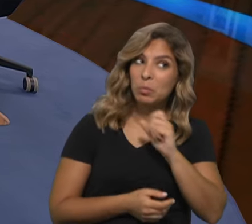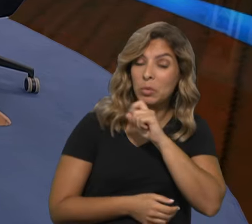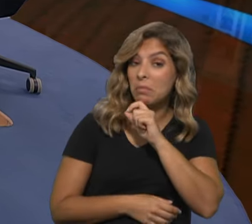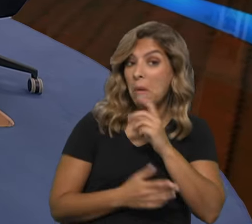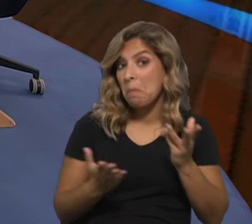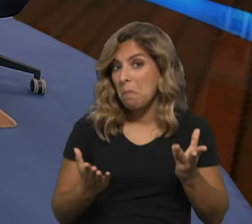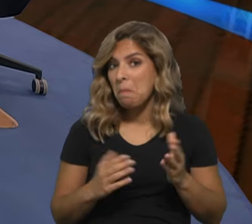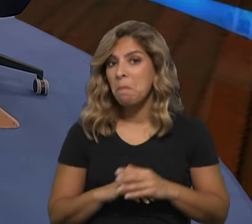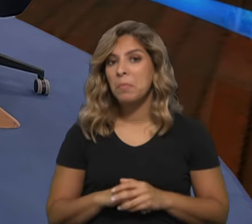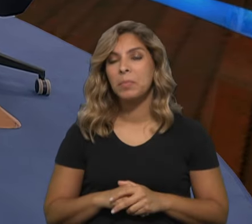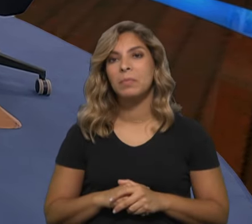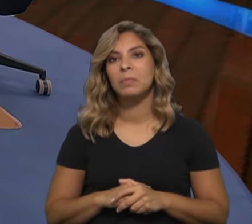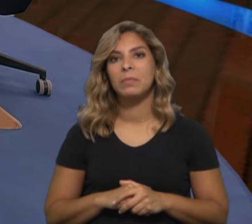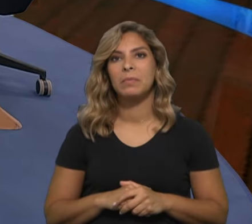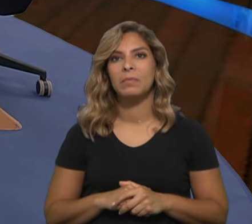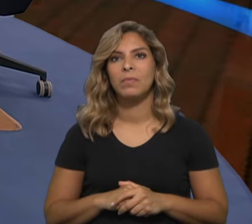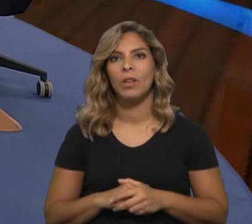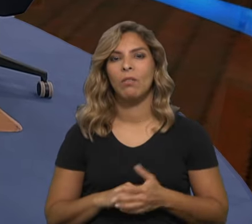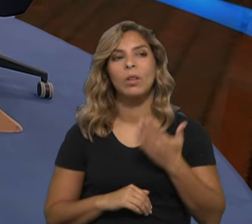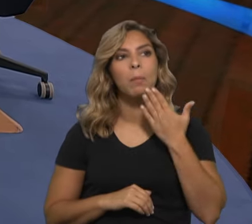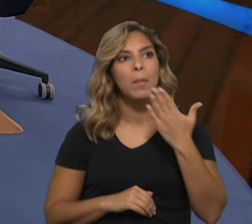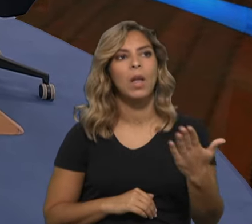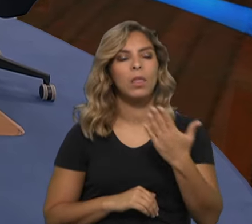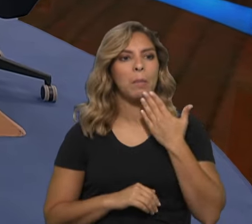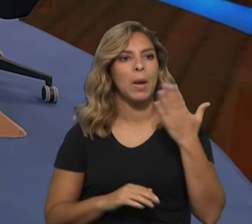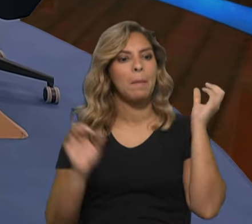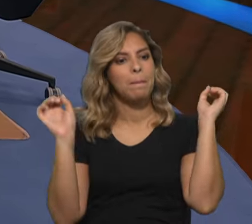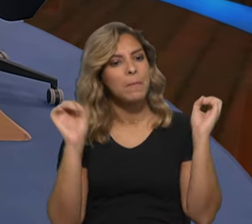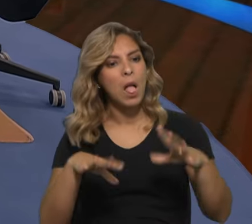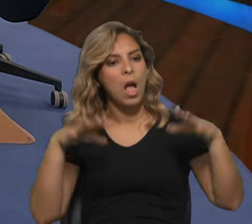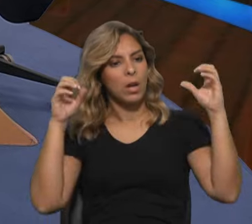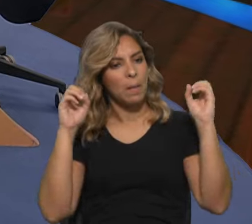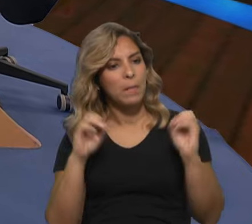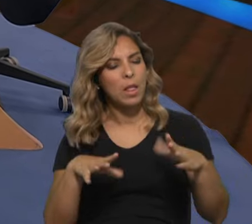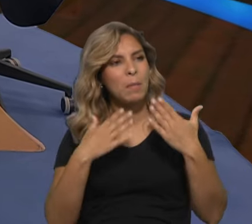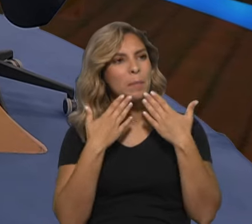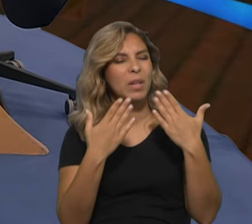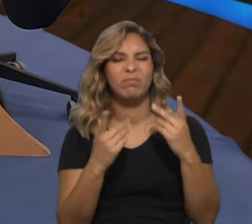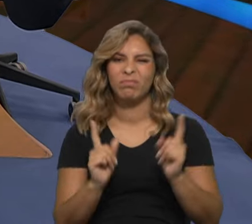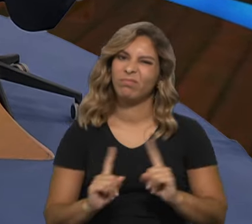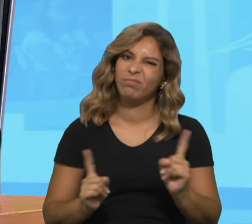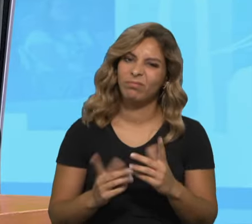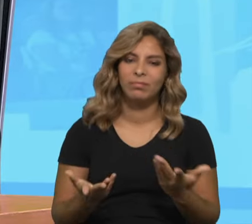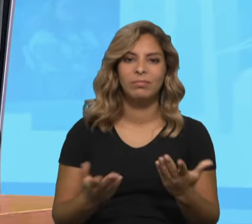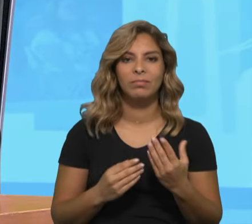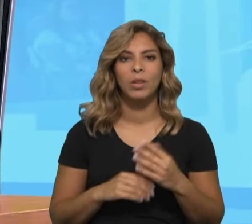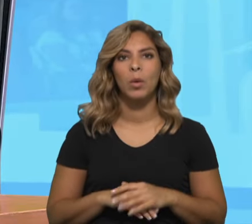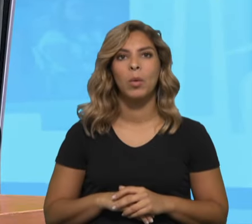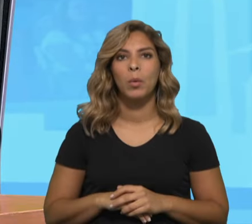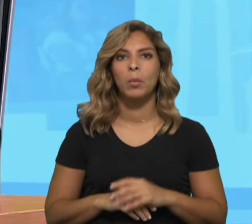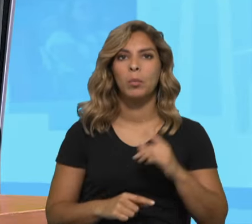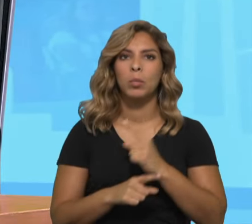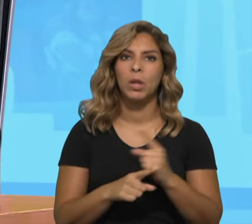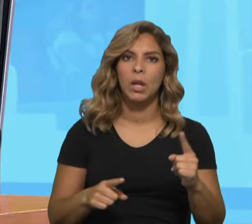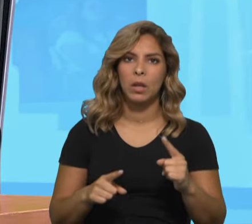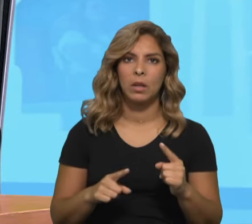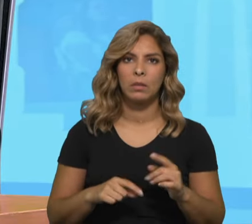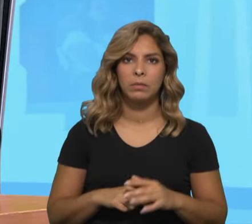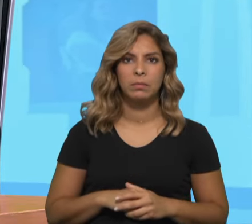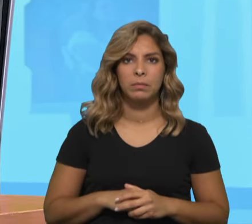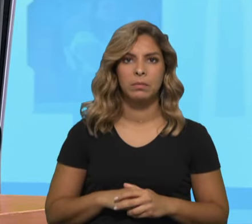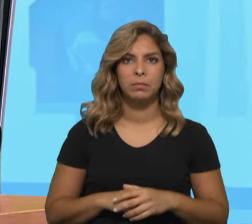Não estejam sempre a pedir um milagre, porque isto resolve-se também com a